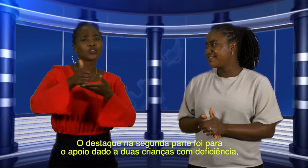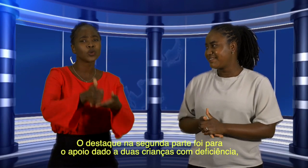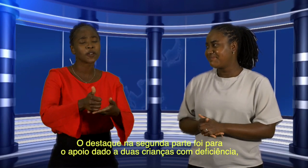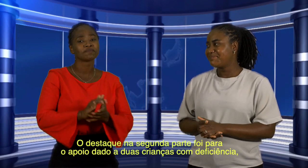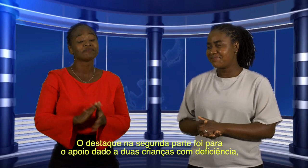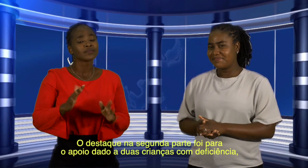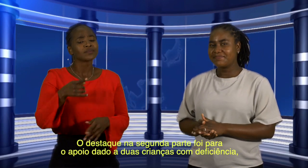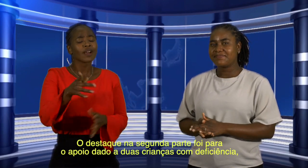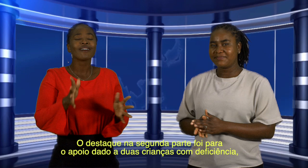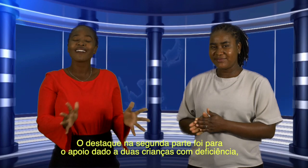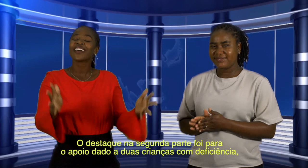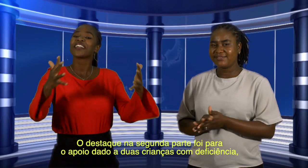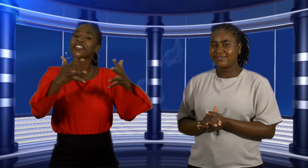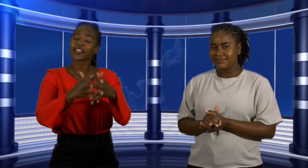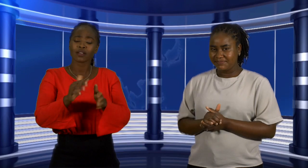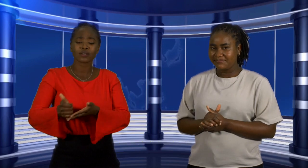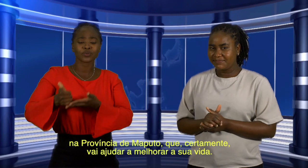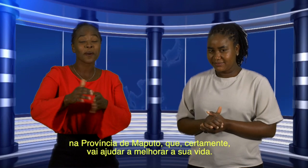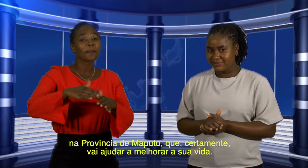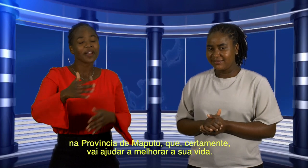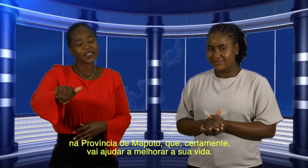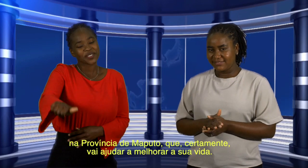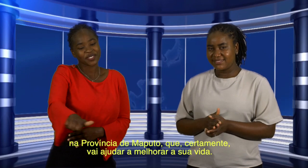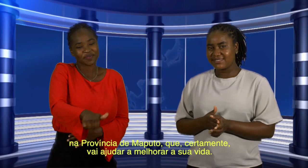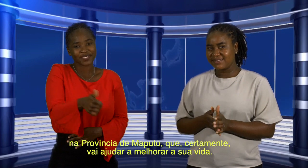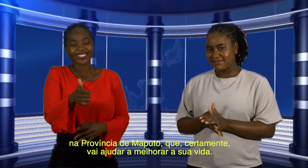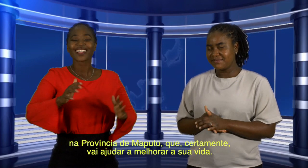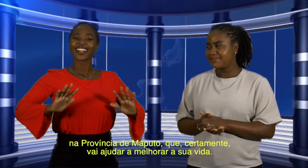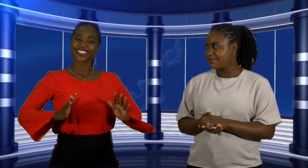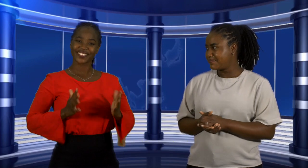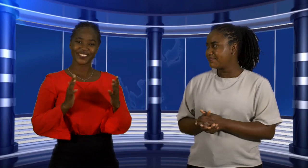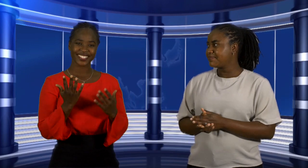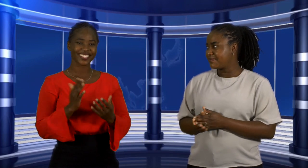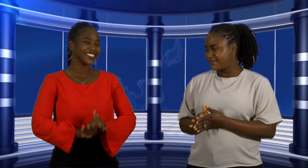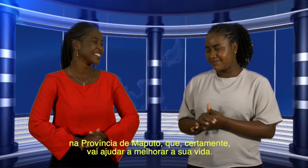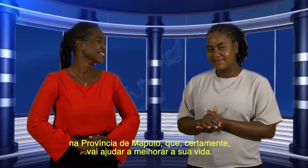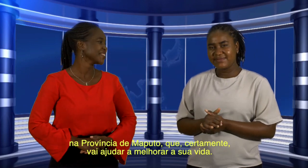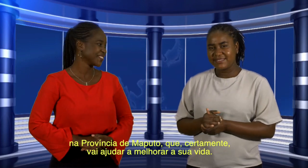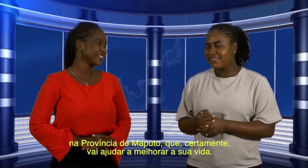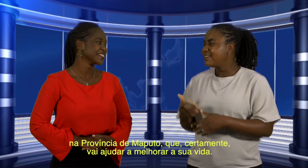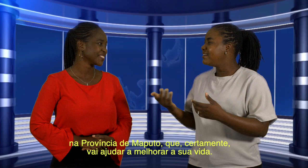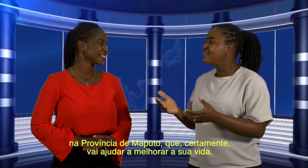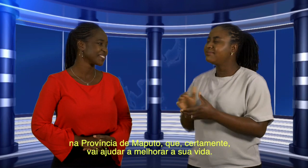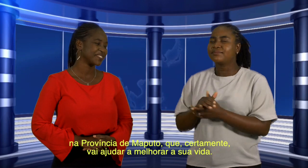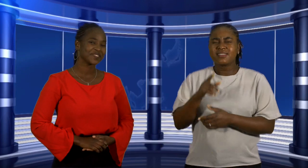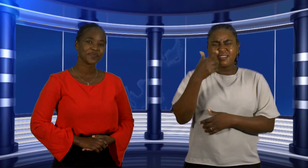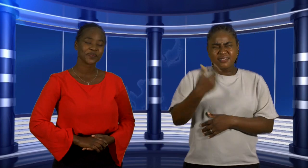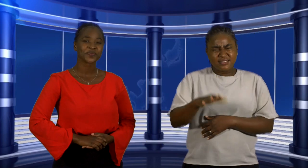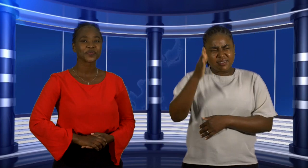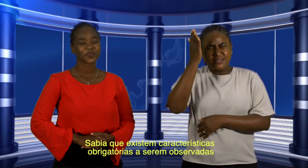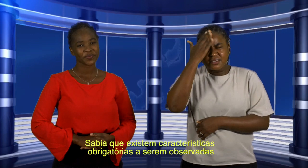dado a duas crianças com deficiência na província de Maputo, que certamente vai ajudar a melhorar a sua